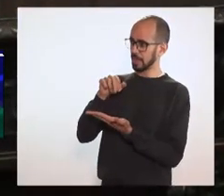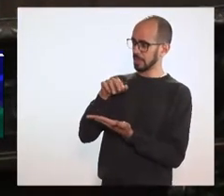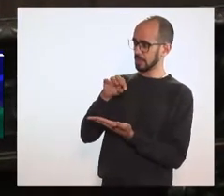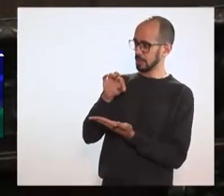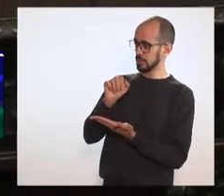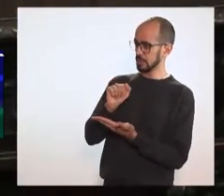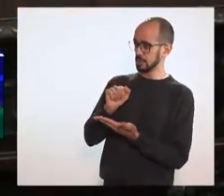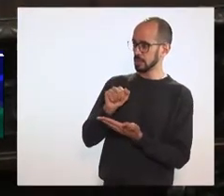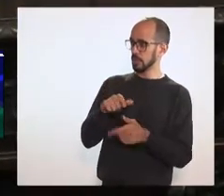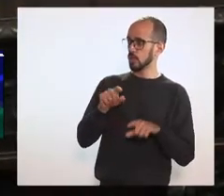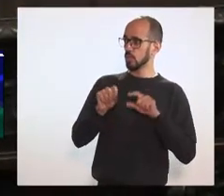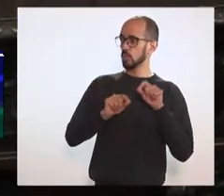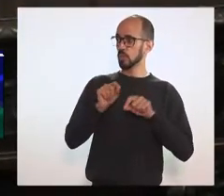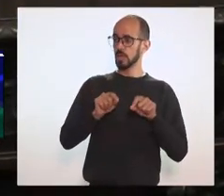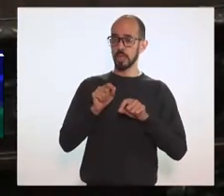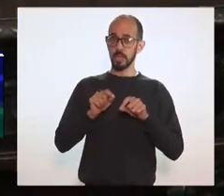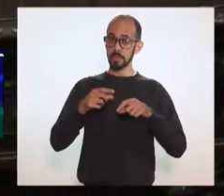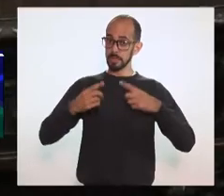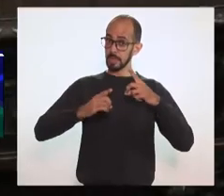esse tema